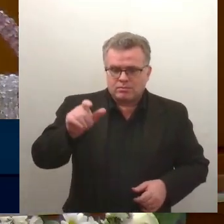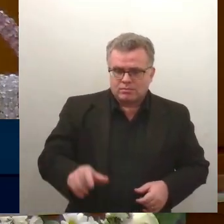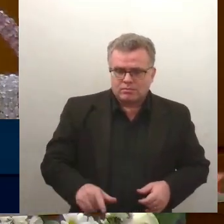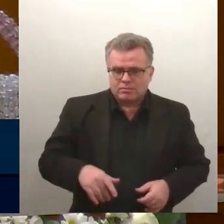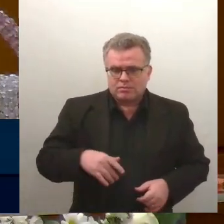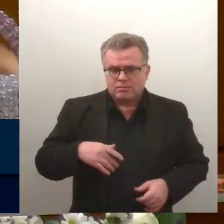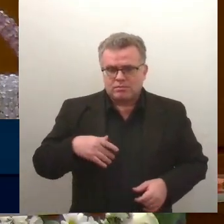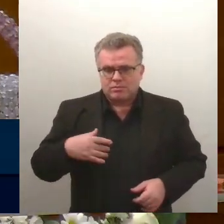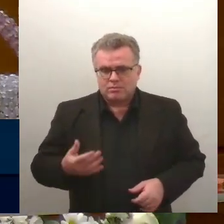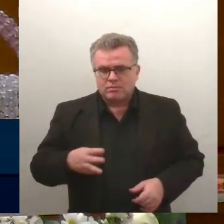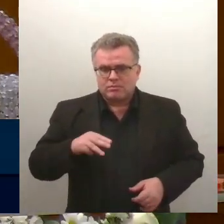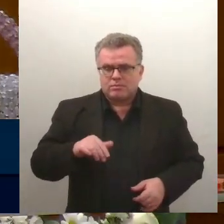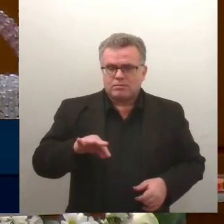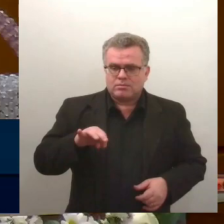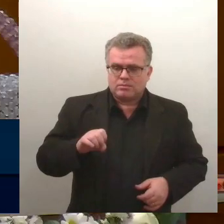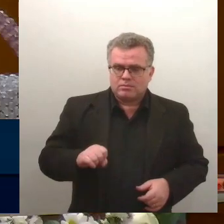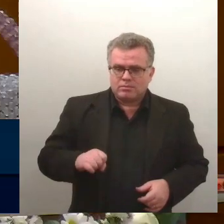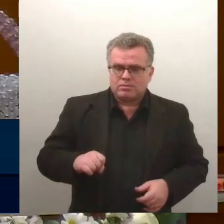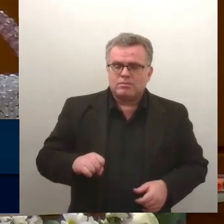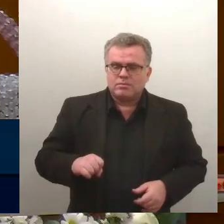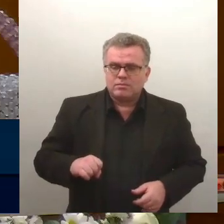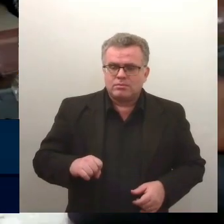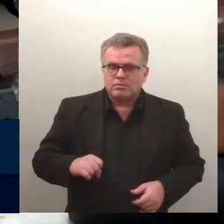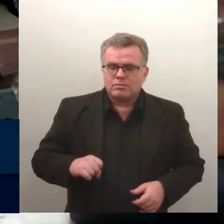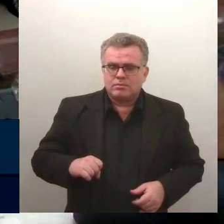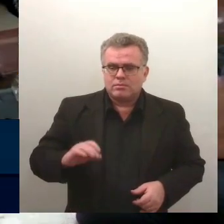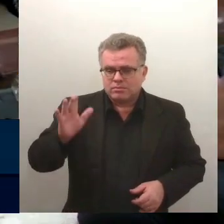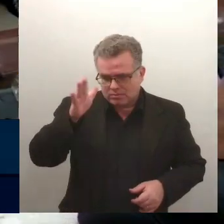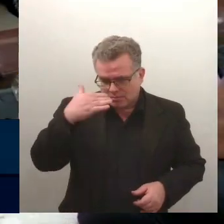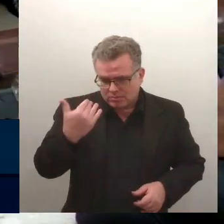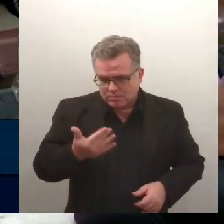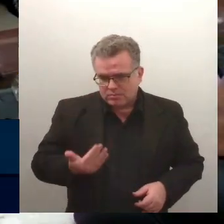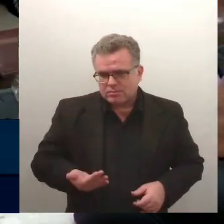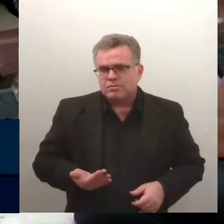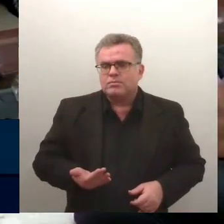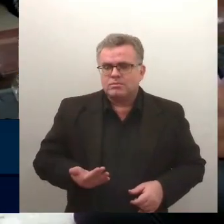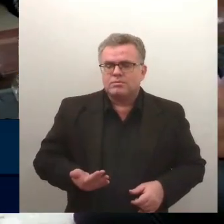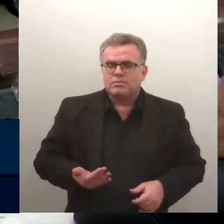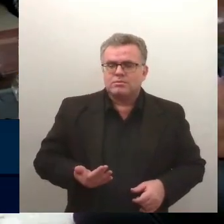a honra, antes de vir trabalhar aqui, de já conhecer, porque